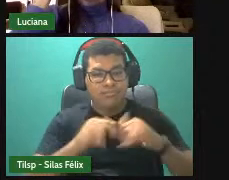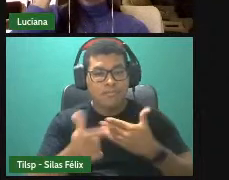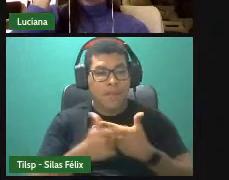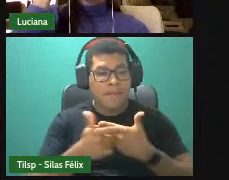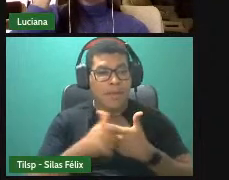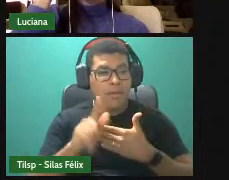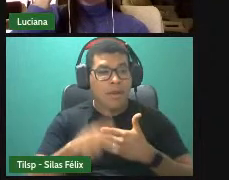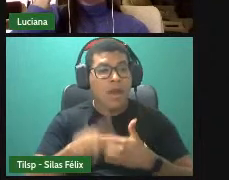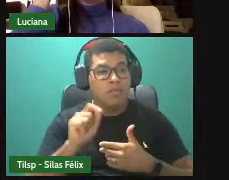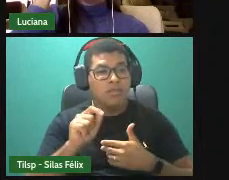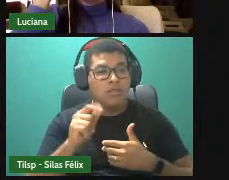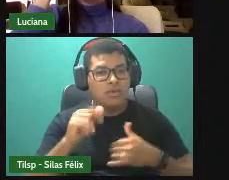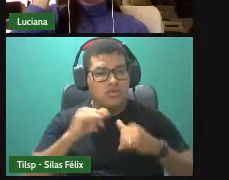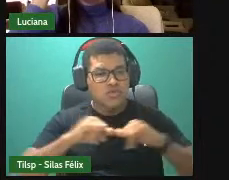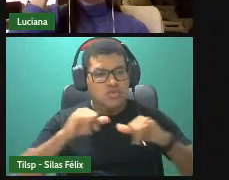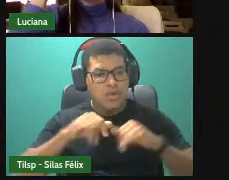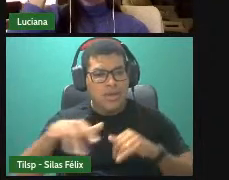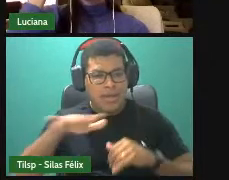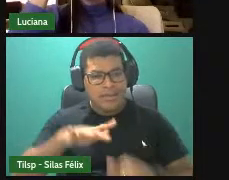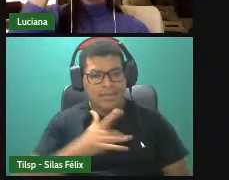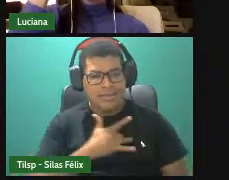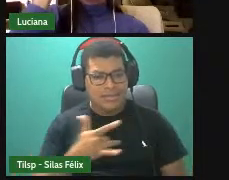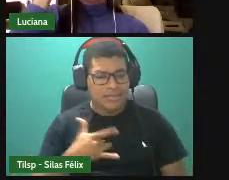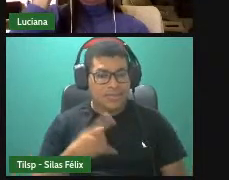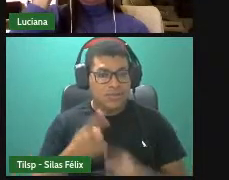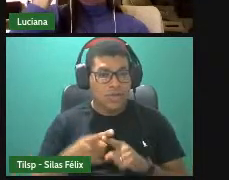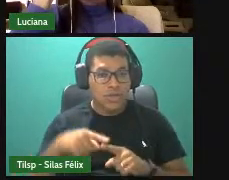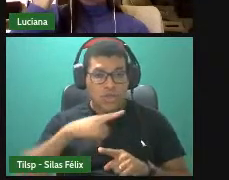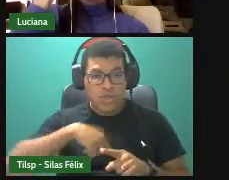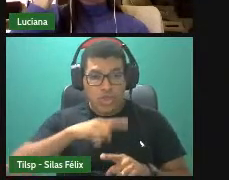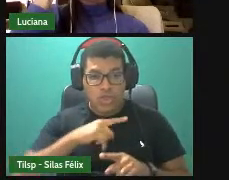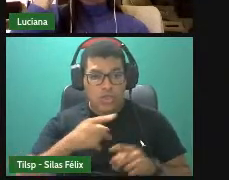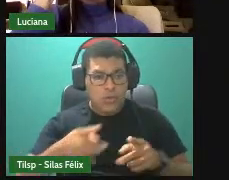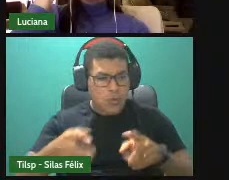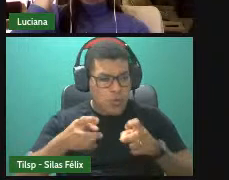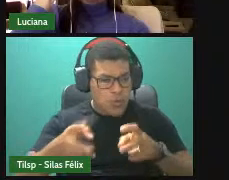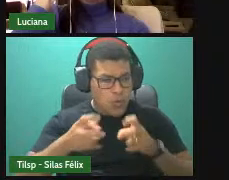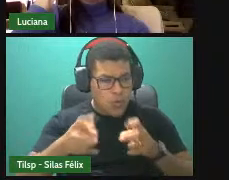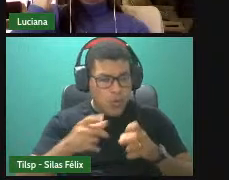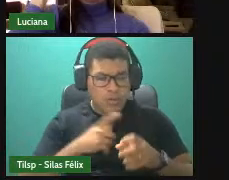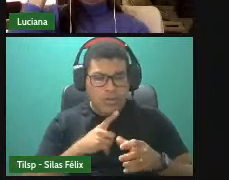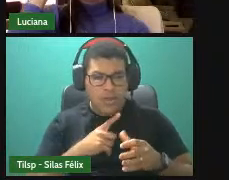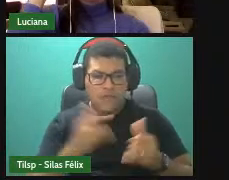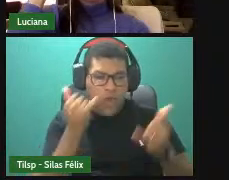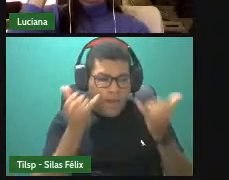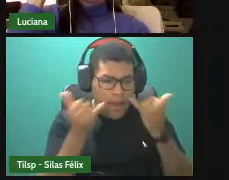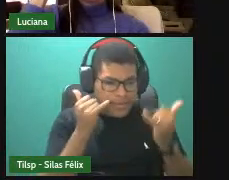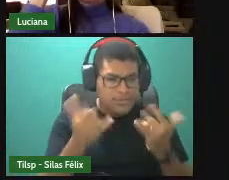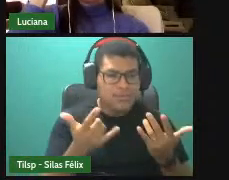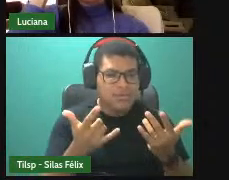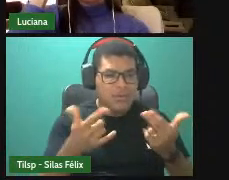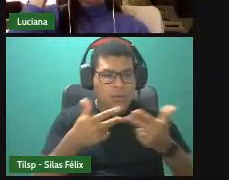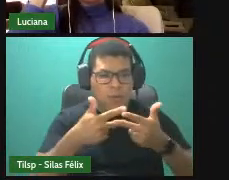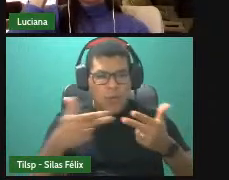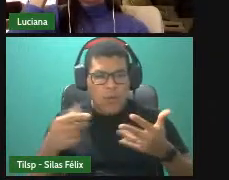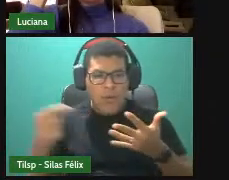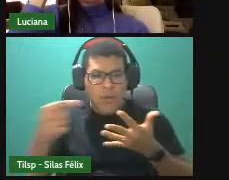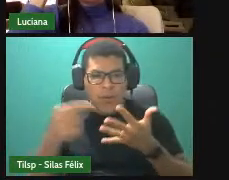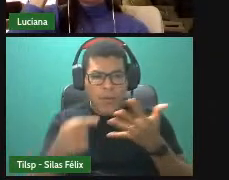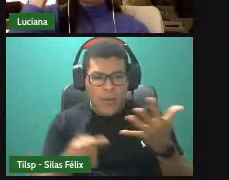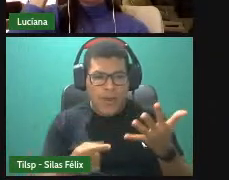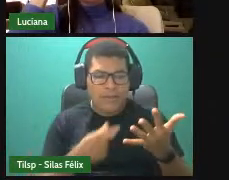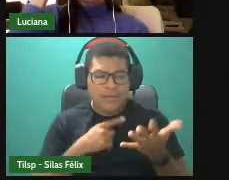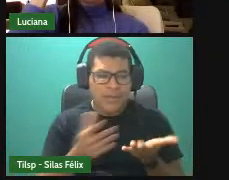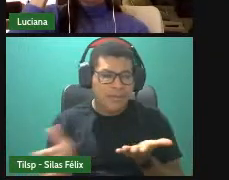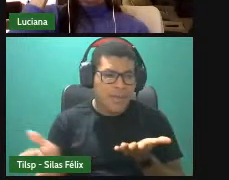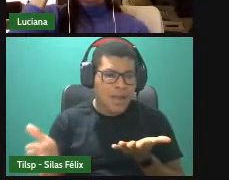em saúde, porque à medida que a gente vai coletando dados epidemiológicos, esses dados são compilados e o